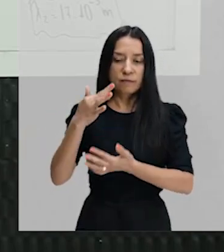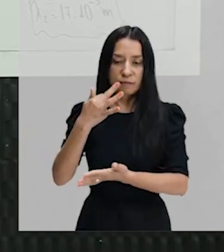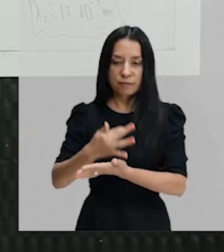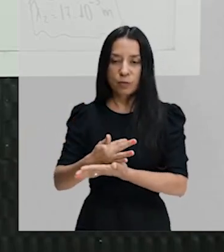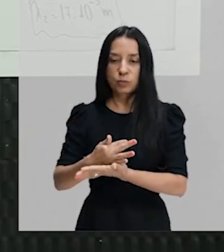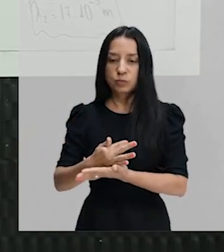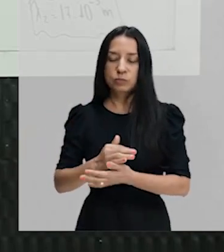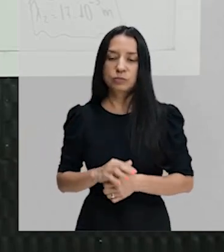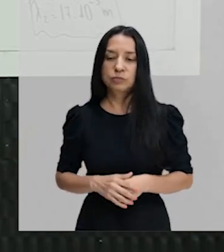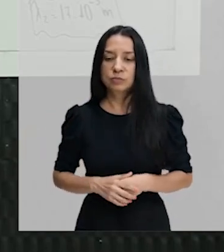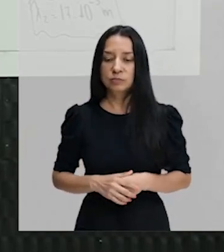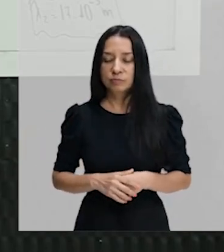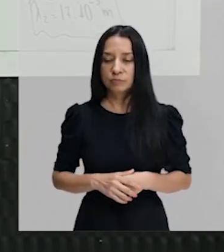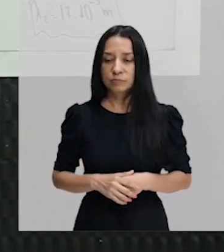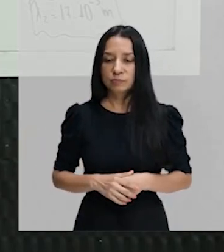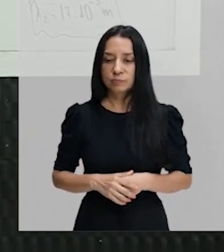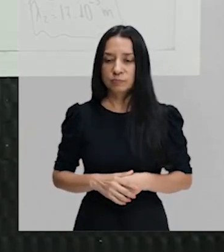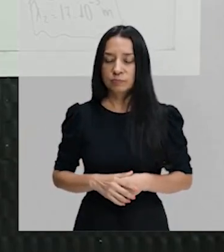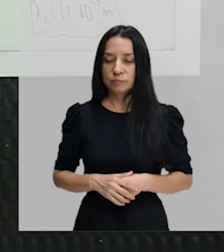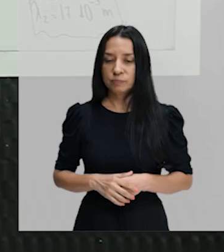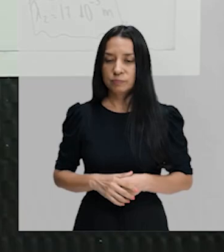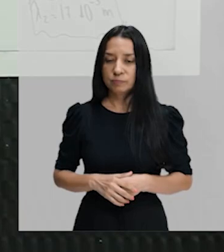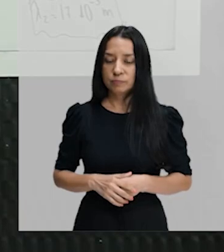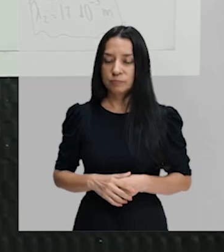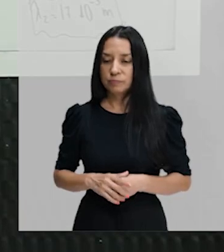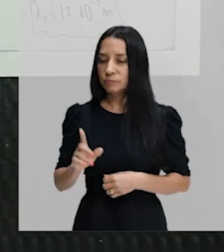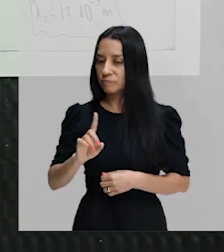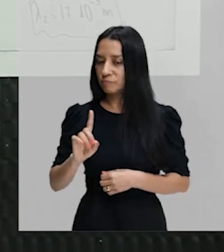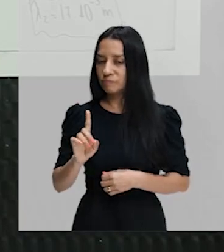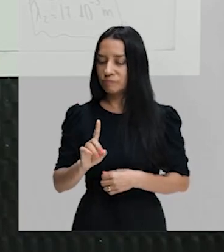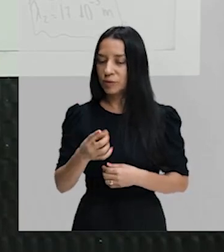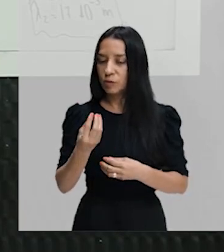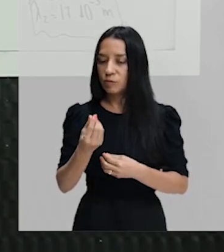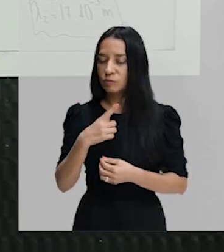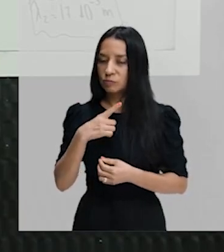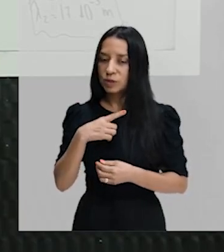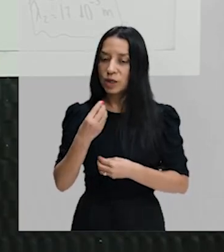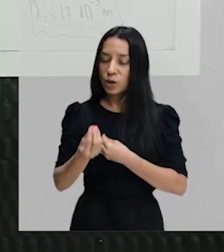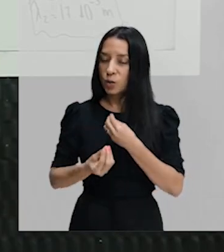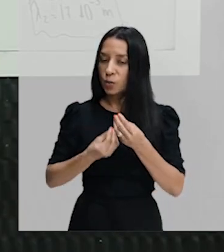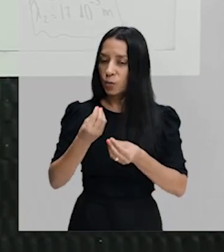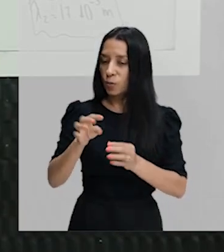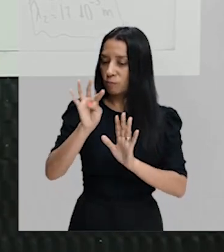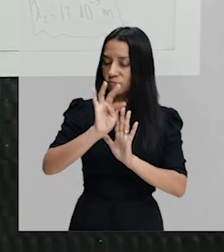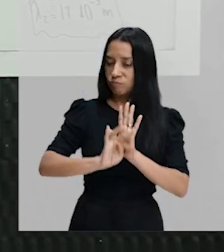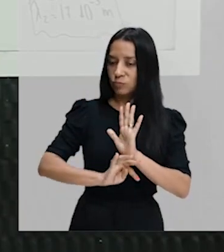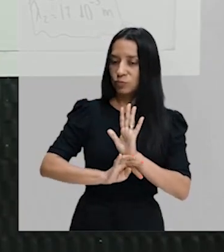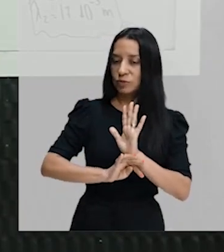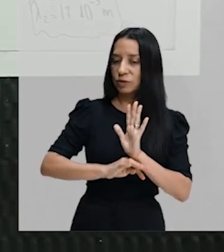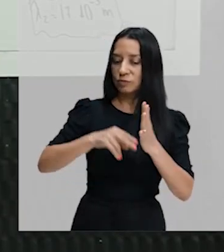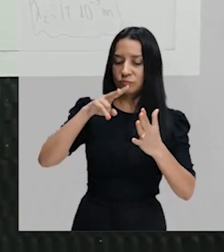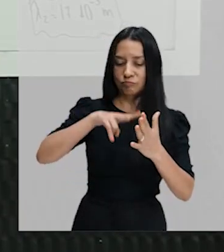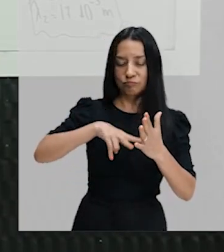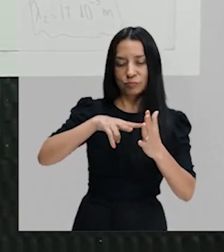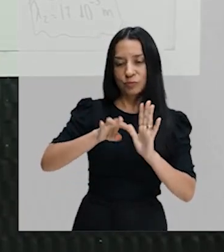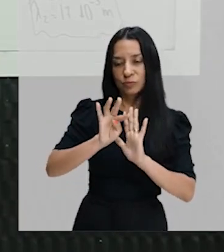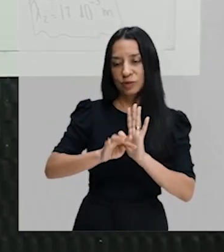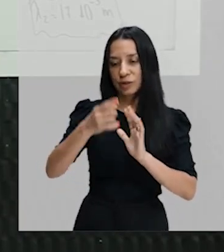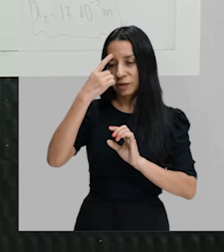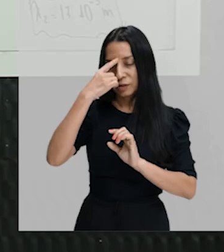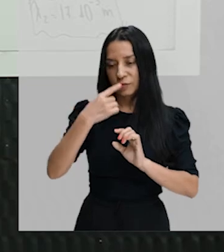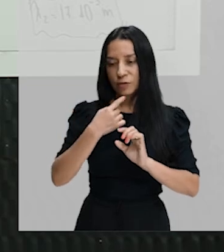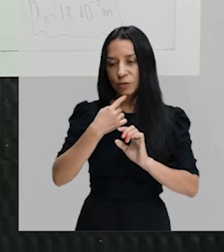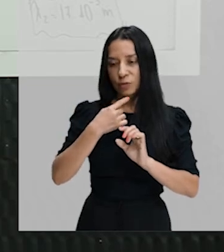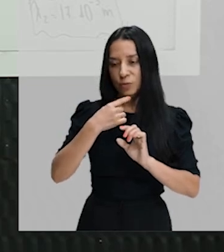certo isso aqui é falso ele não me dá nem no texto e nem na figura uma